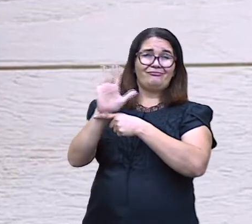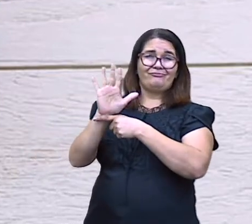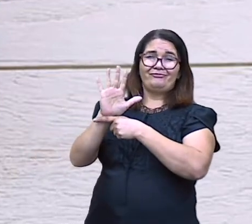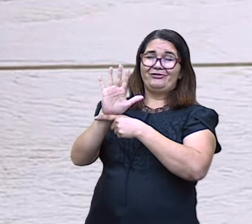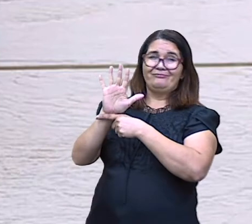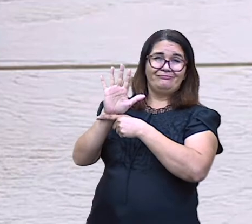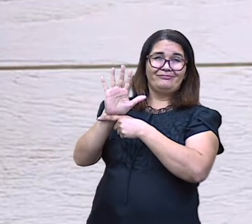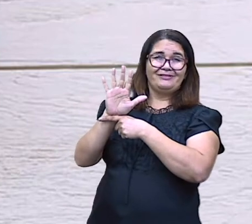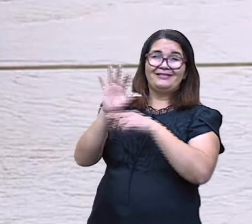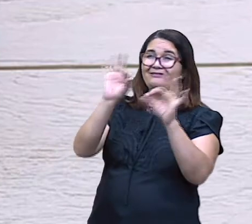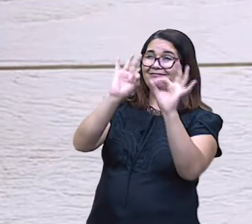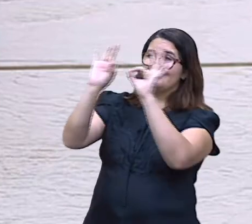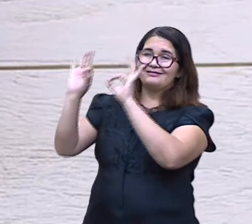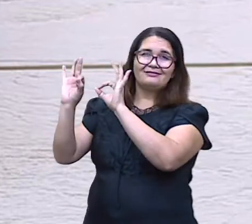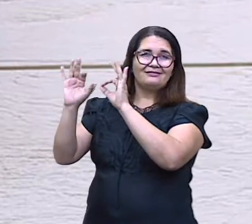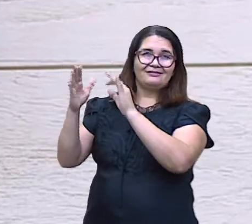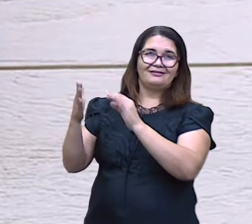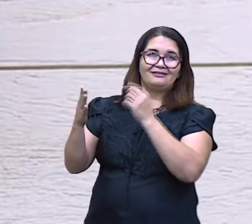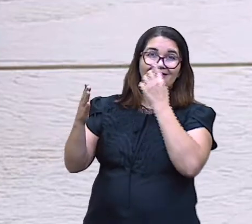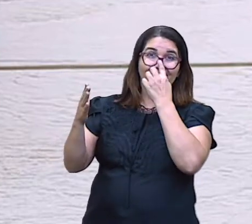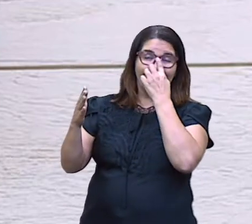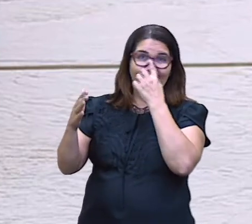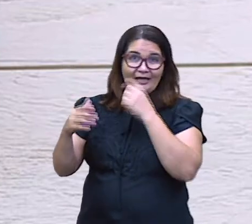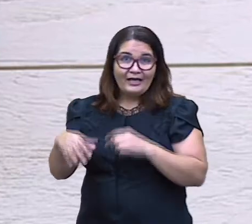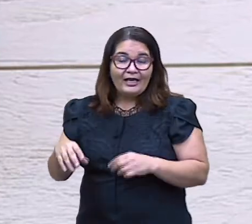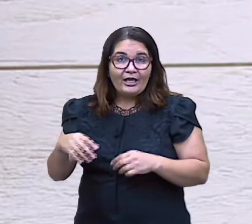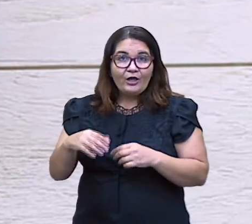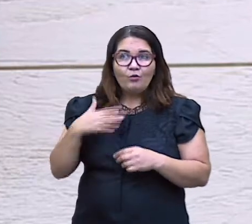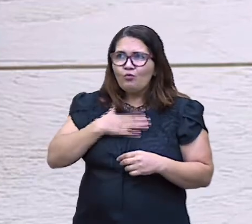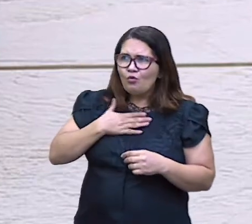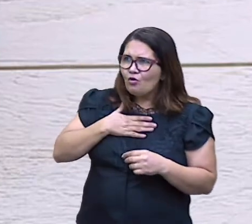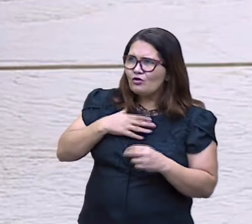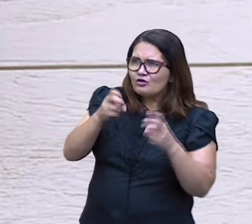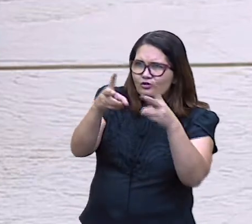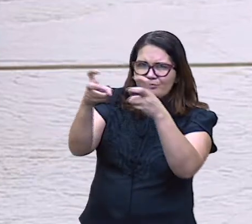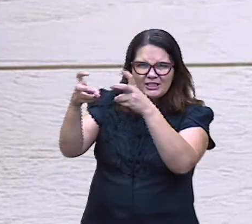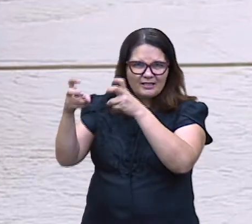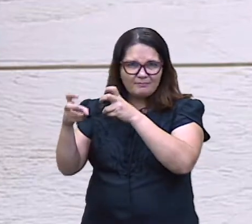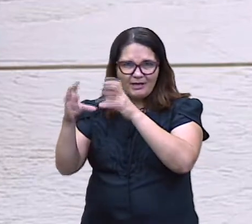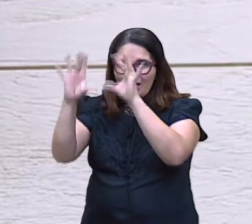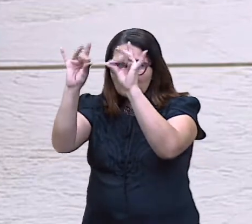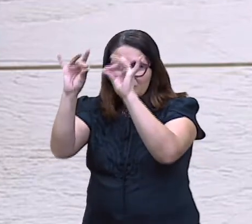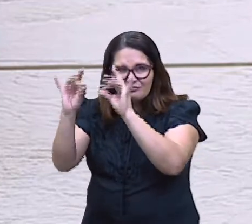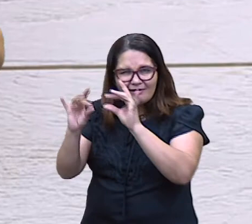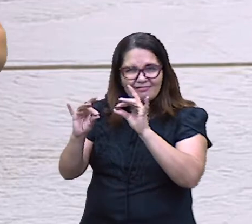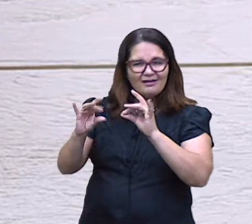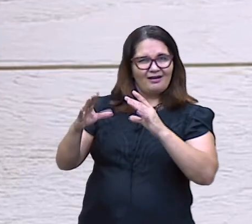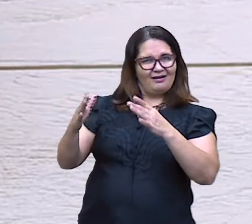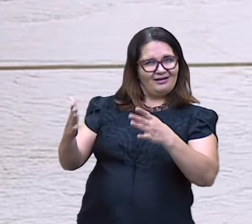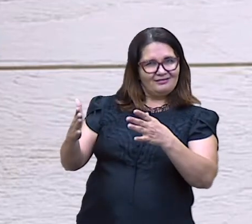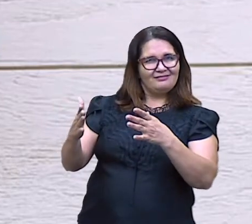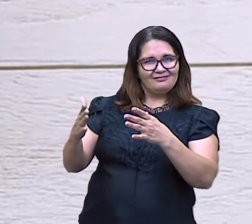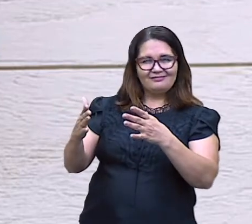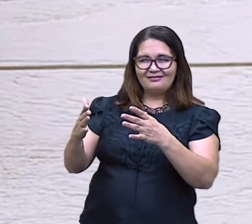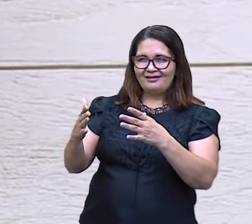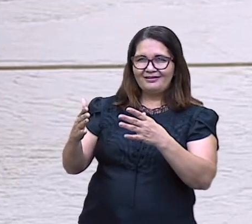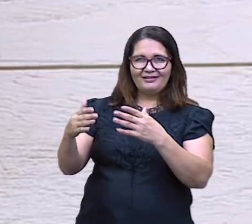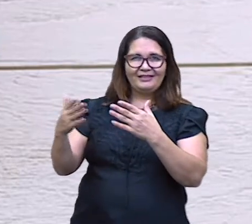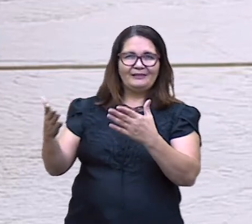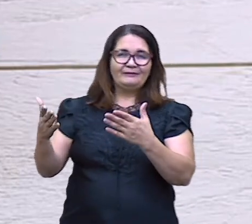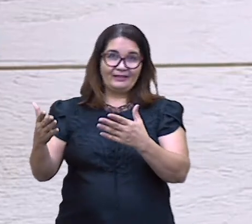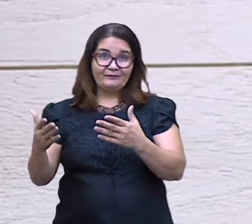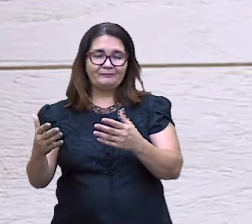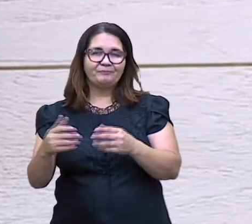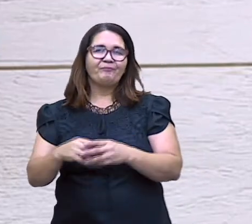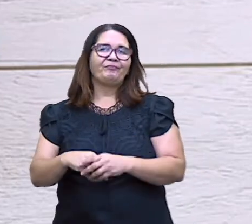porquê a câmera está focando ali em um objeto. E esses filmes aí da Marvel, da DC, que todo mundo adora assistir, tem muito disso, não